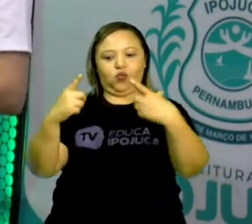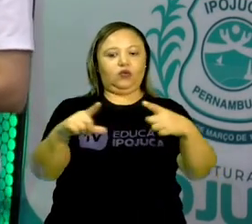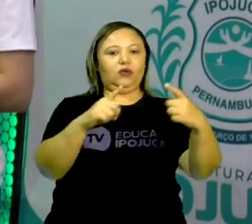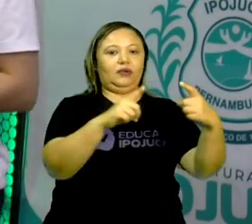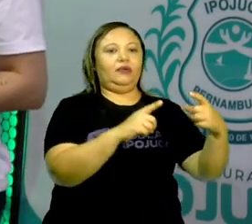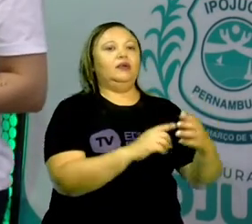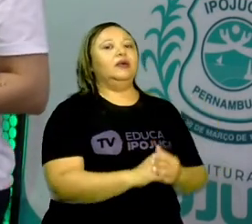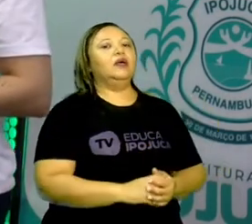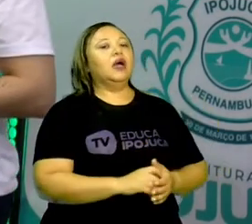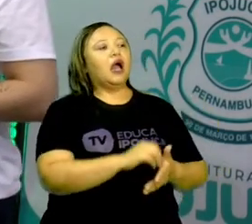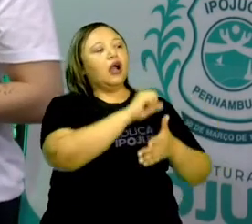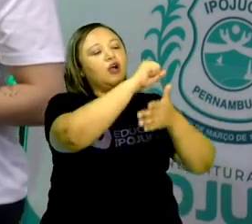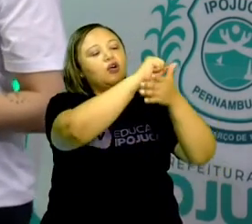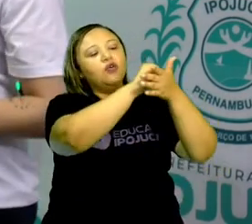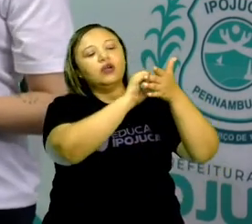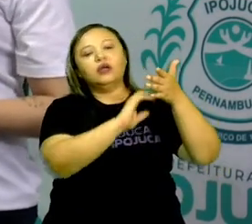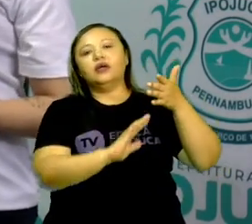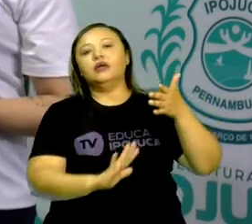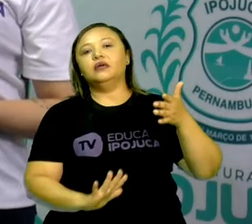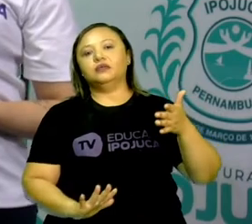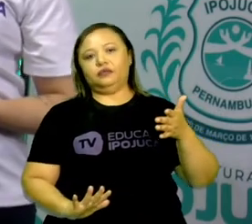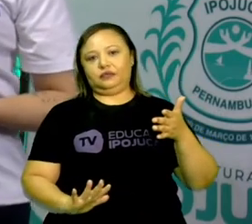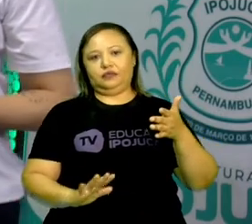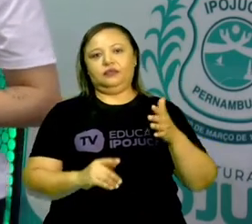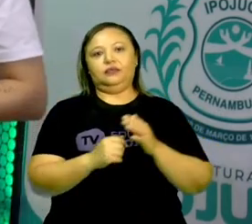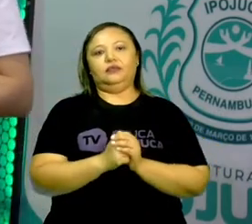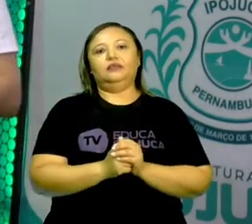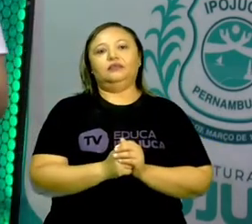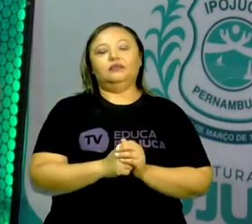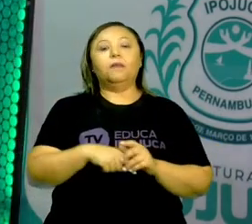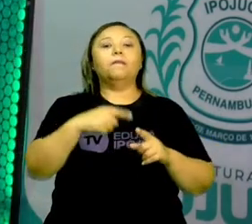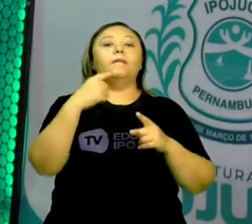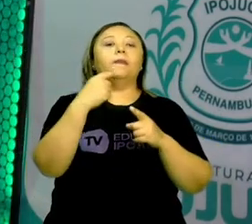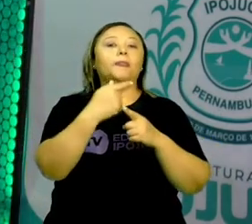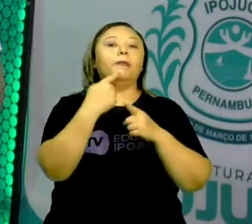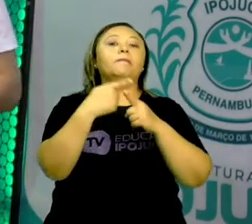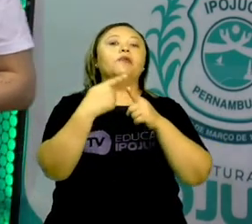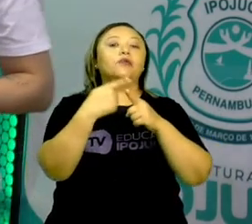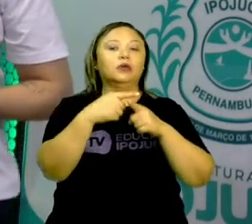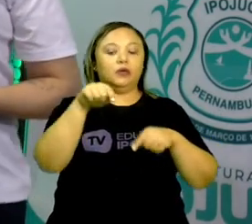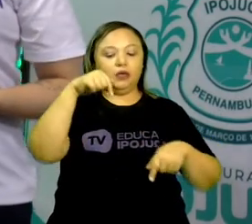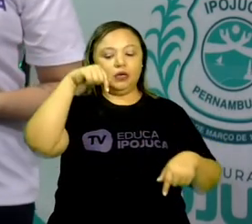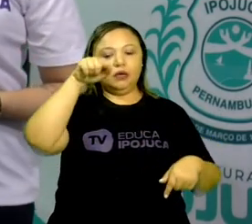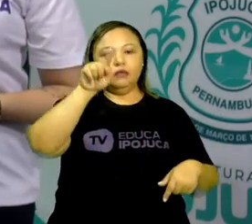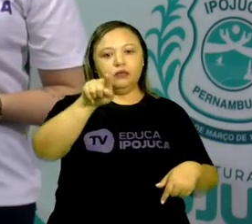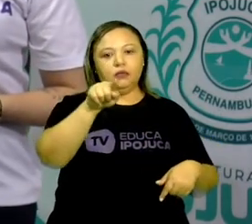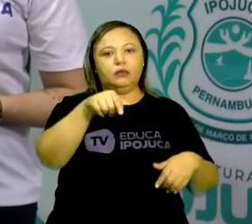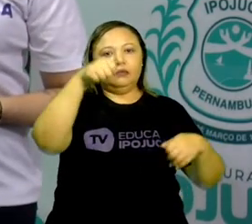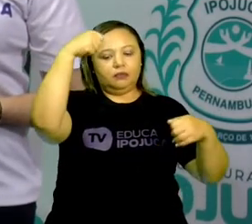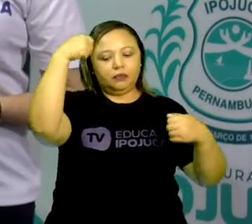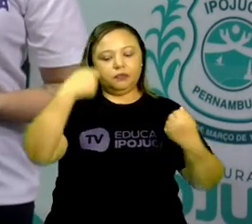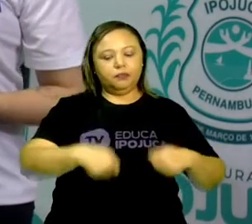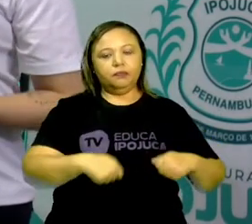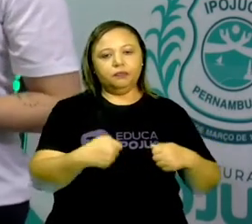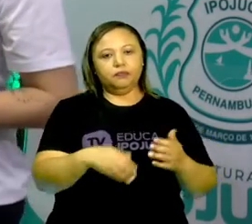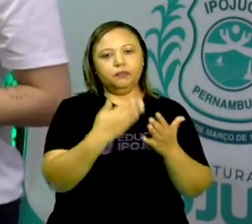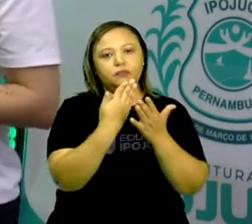hora. Por que eu preciso estudar e aprender a norma padrão? Por que a norma